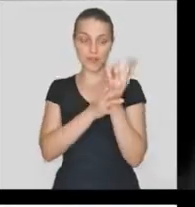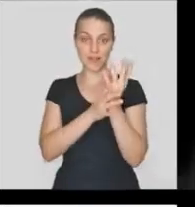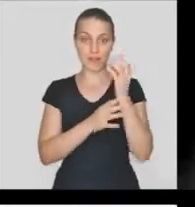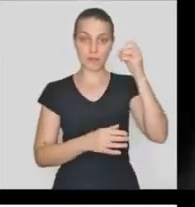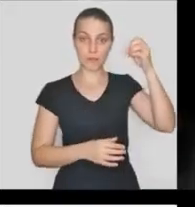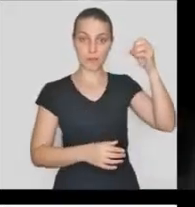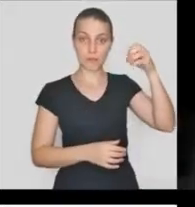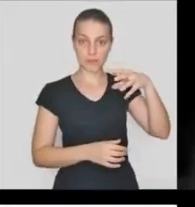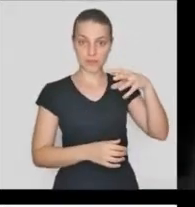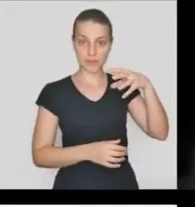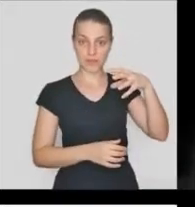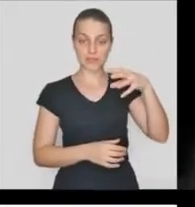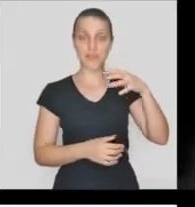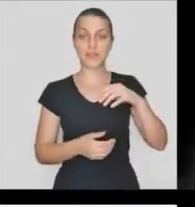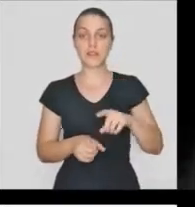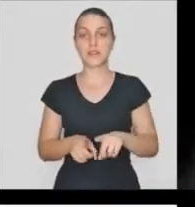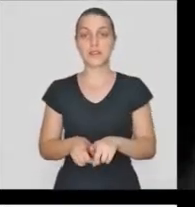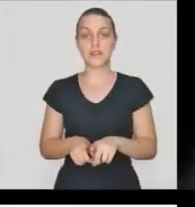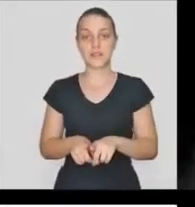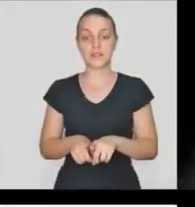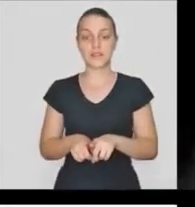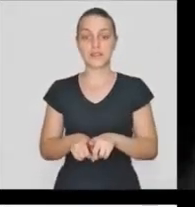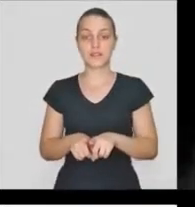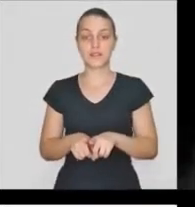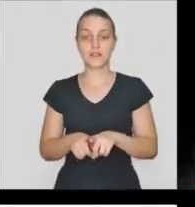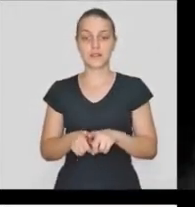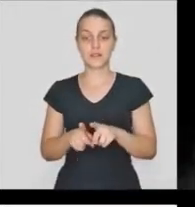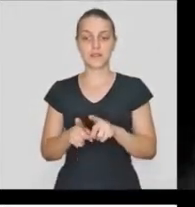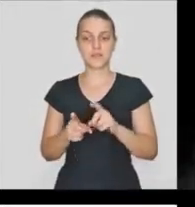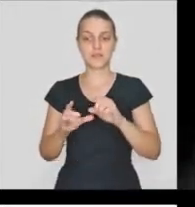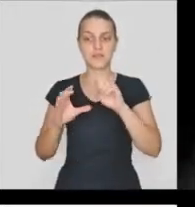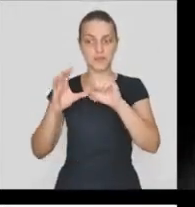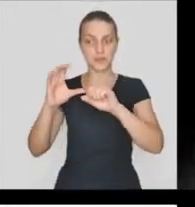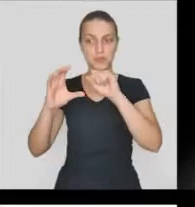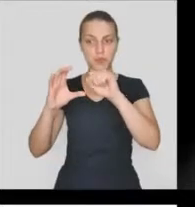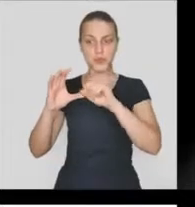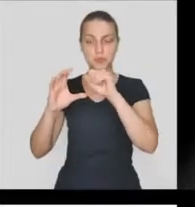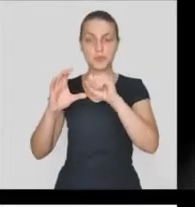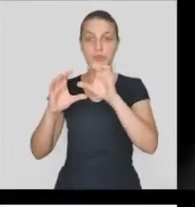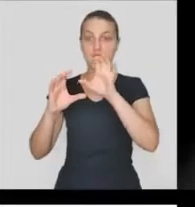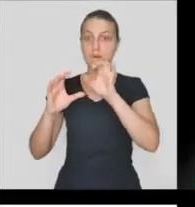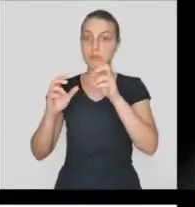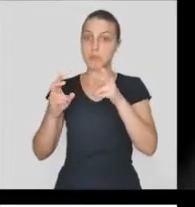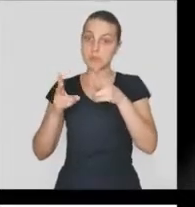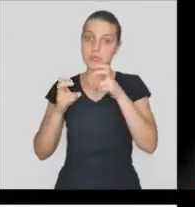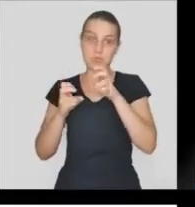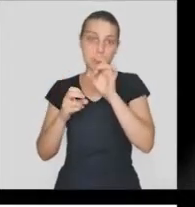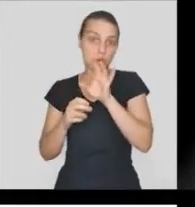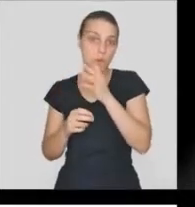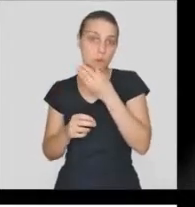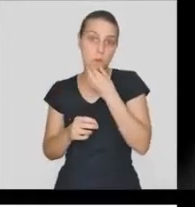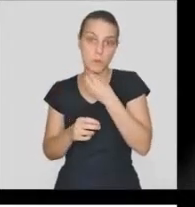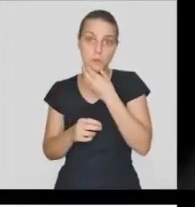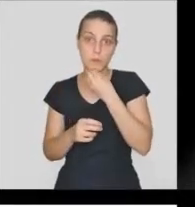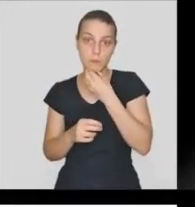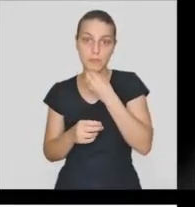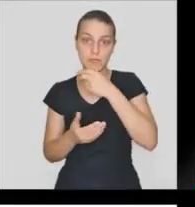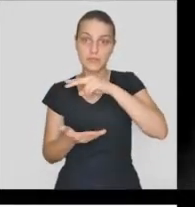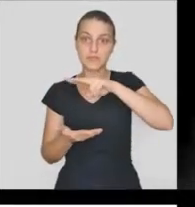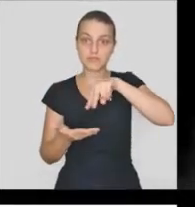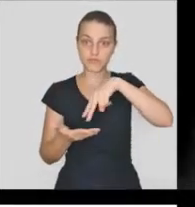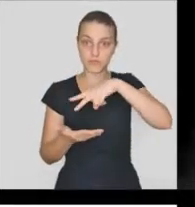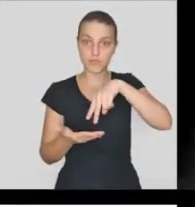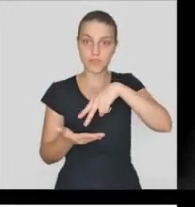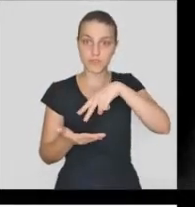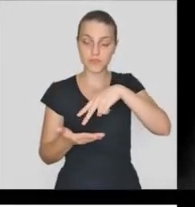que os passos são de uma dança circular, onde apenas homens estão dançando. Ela tem um